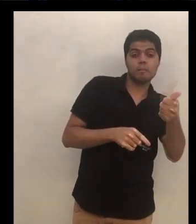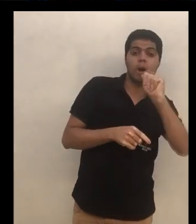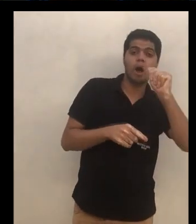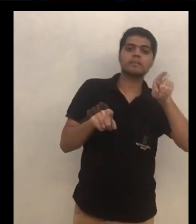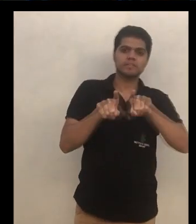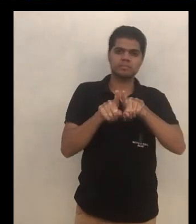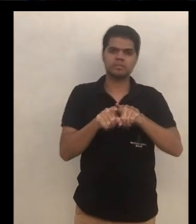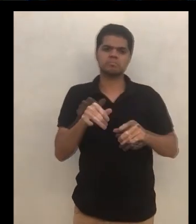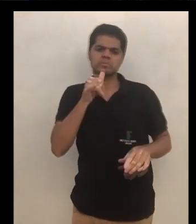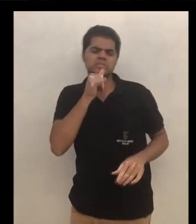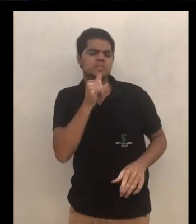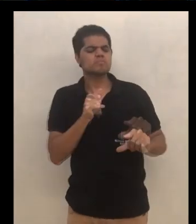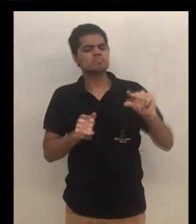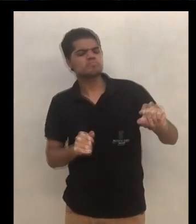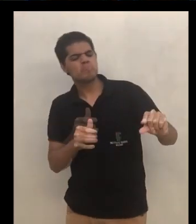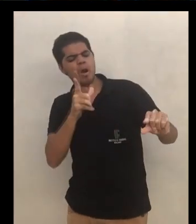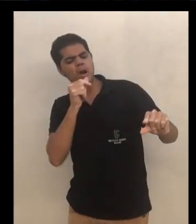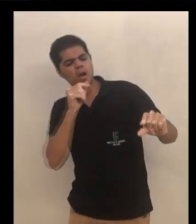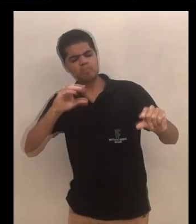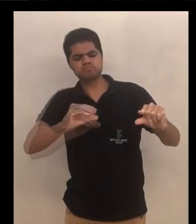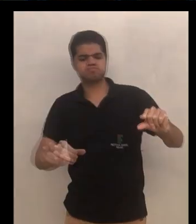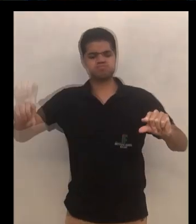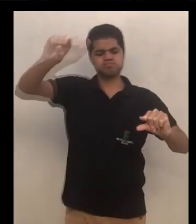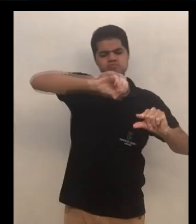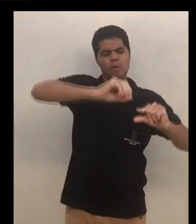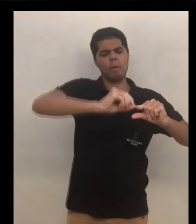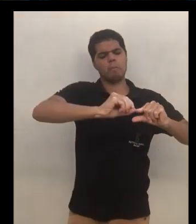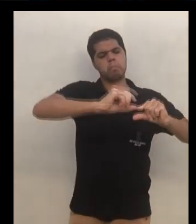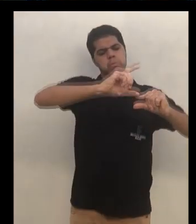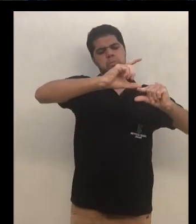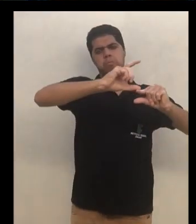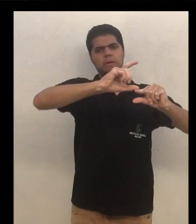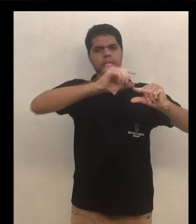Nunca complete o bebedouro, sempre lave o bebedouro e coloque